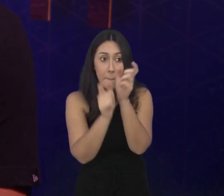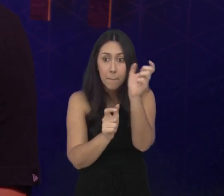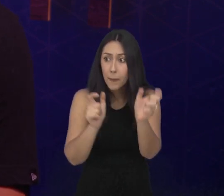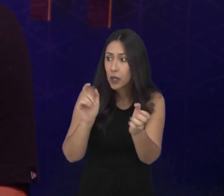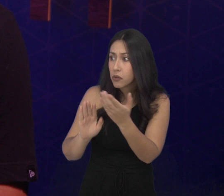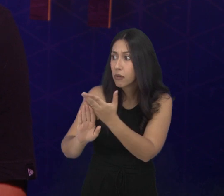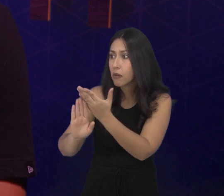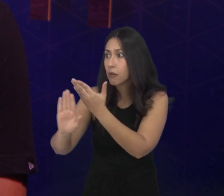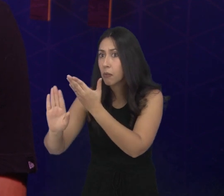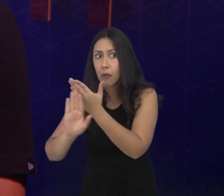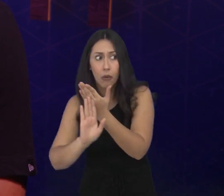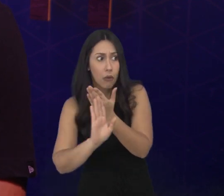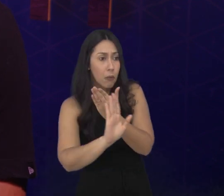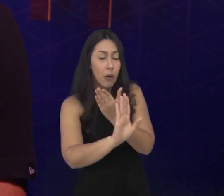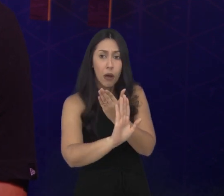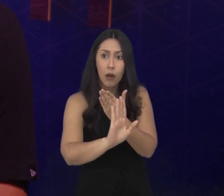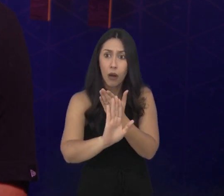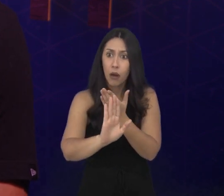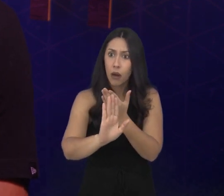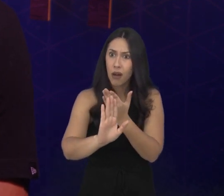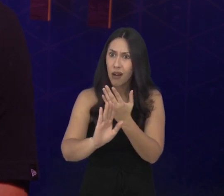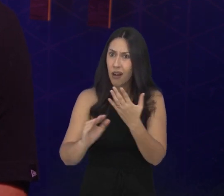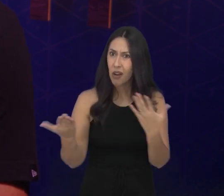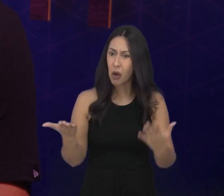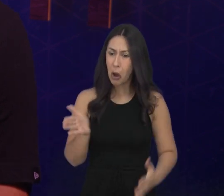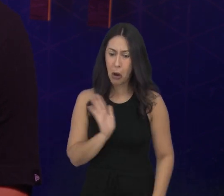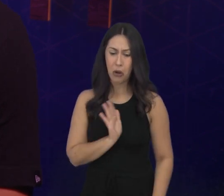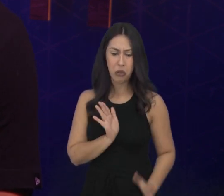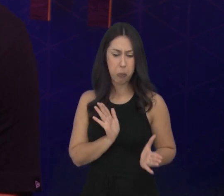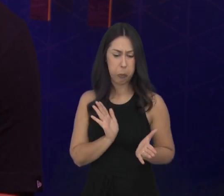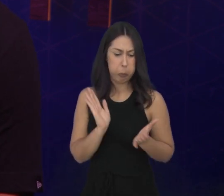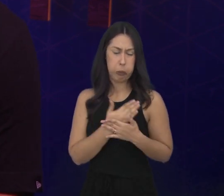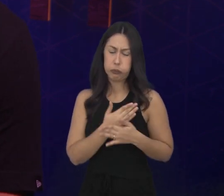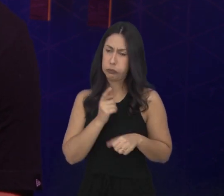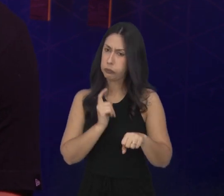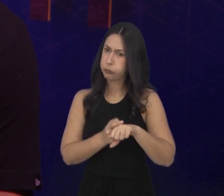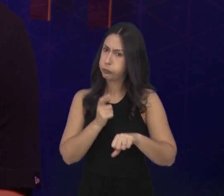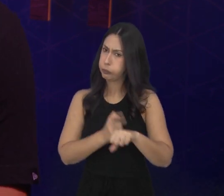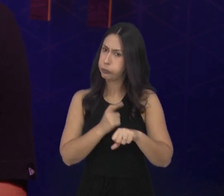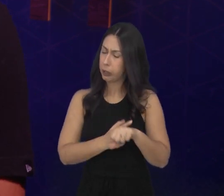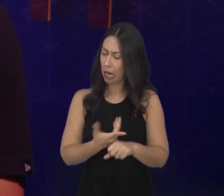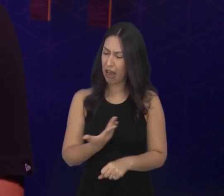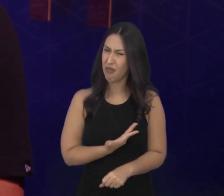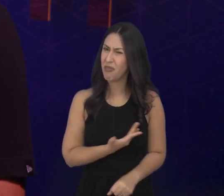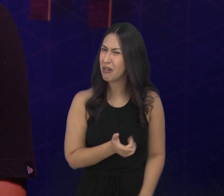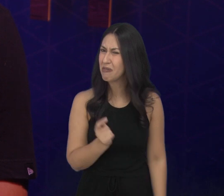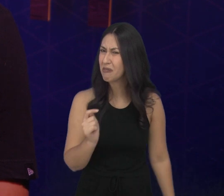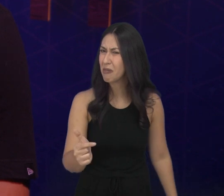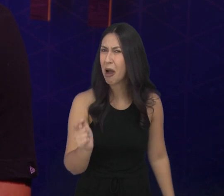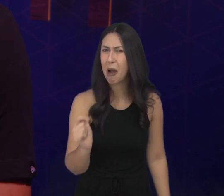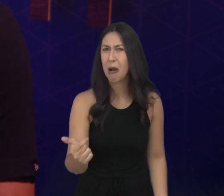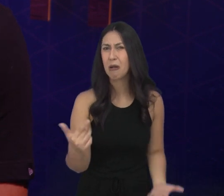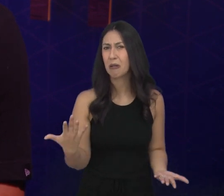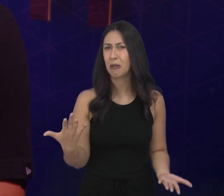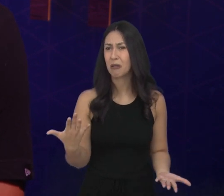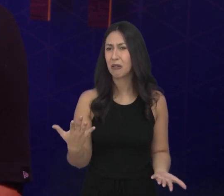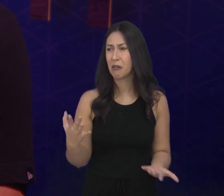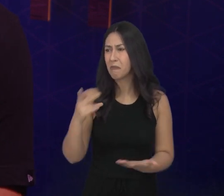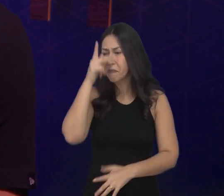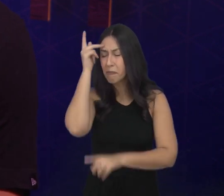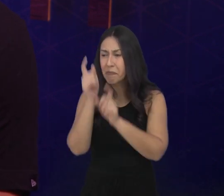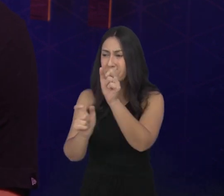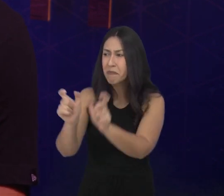algumas pessoas, né? Ela se tornou uma pessoa fria, sem amigos e tal. Então, assim, né? Sem